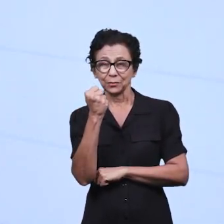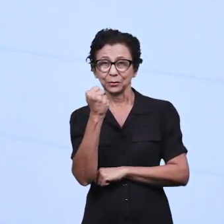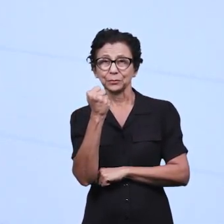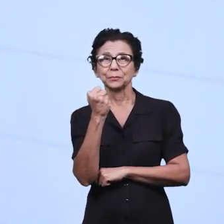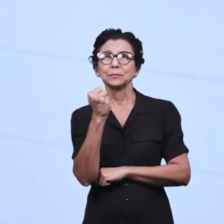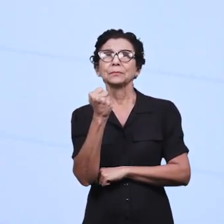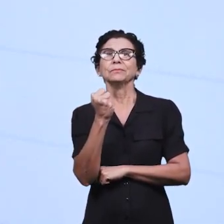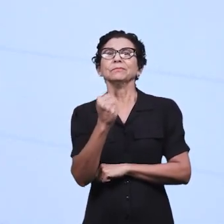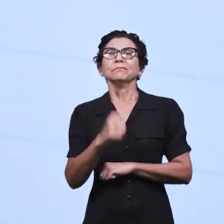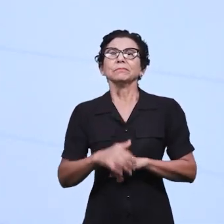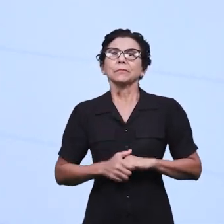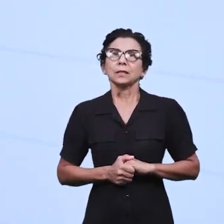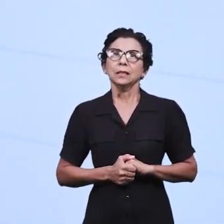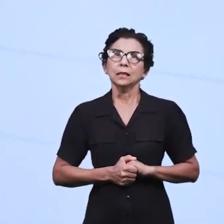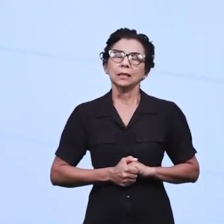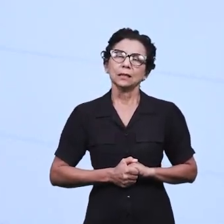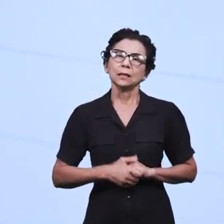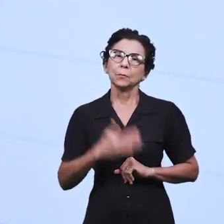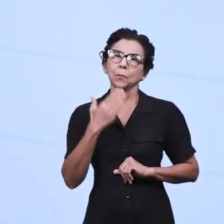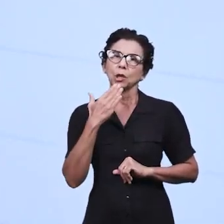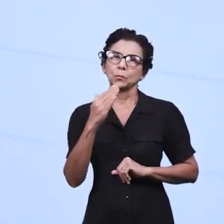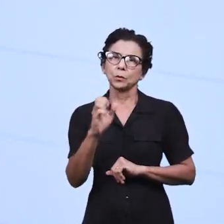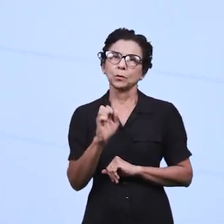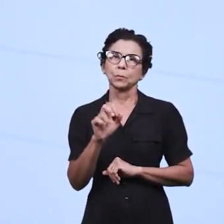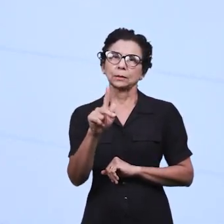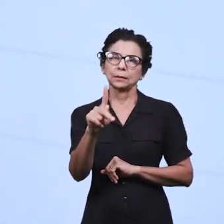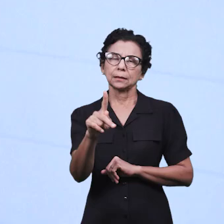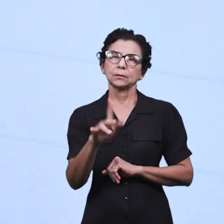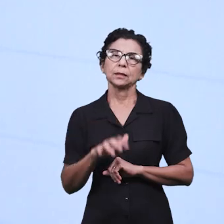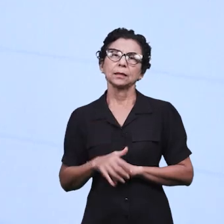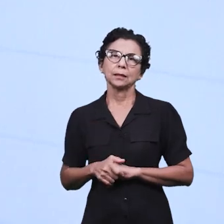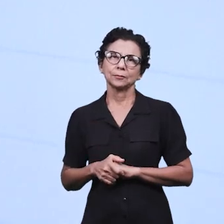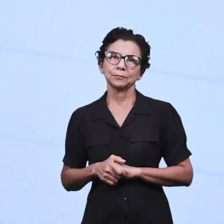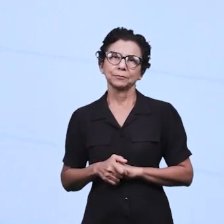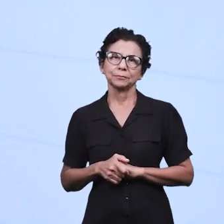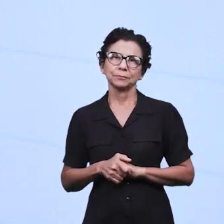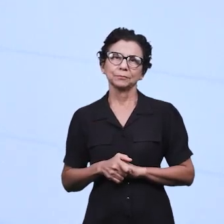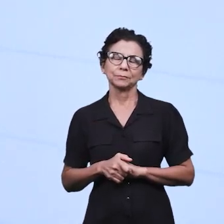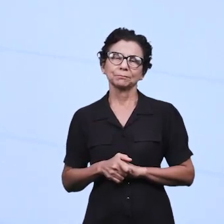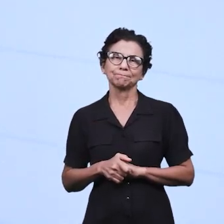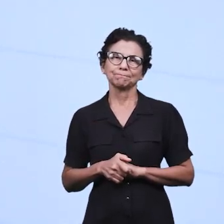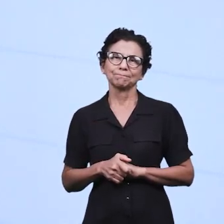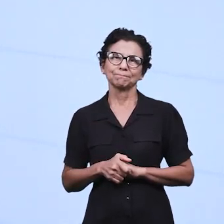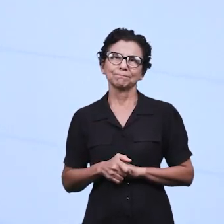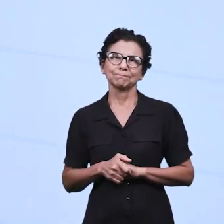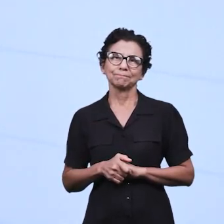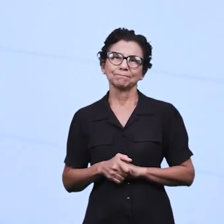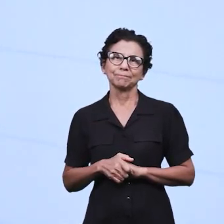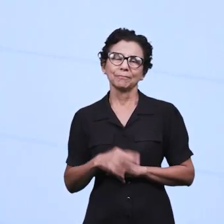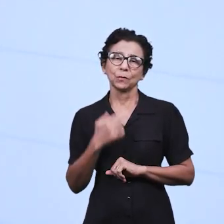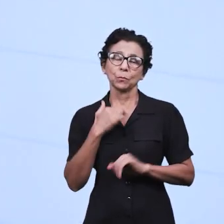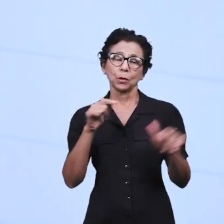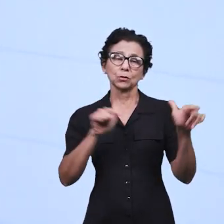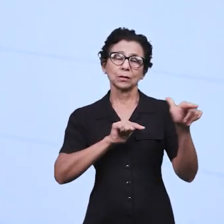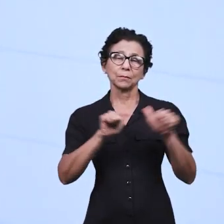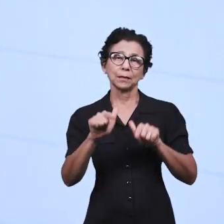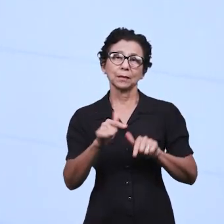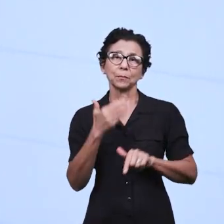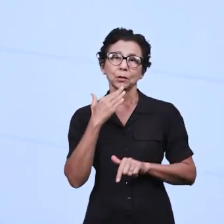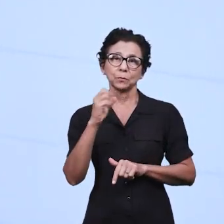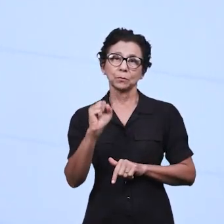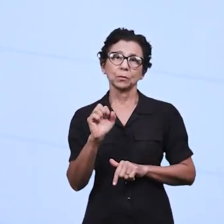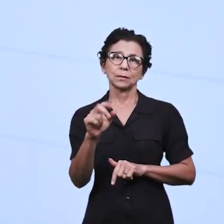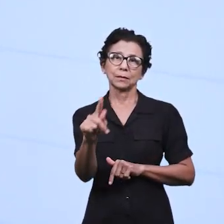incapaz para o trabalho, ela pode requerer aposentadoria por invalidez. Então, assim, é importante saber desse